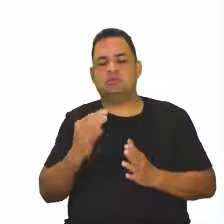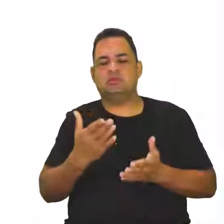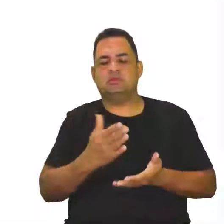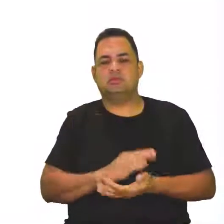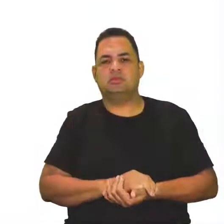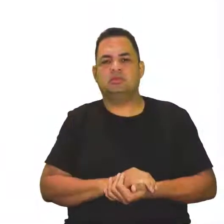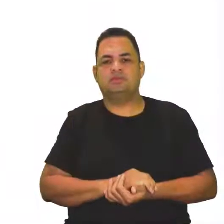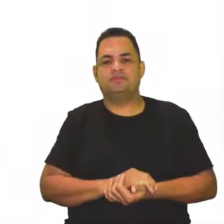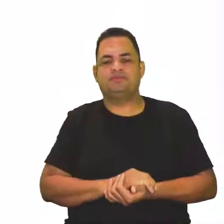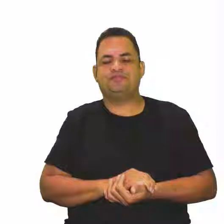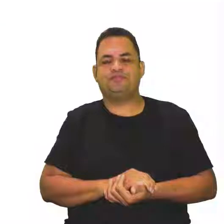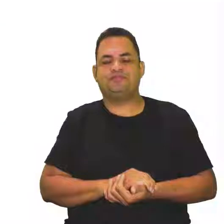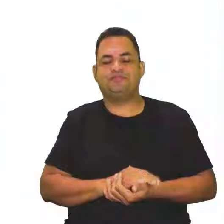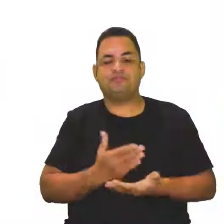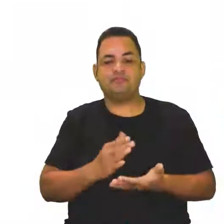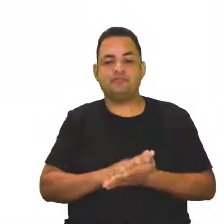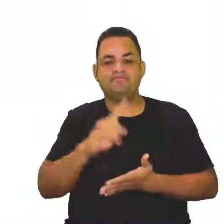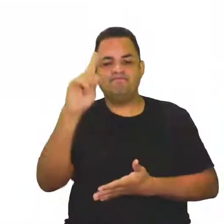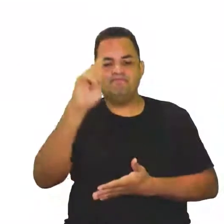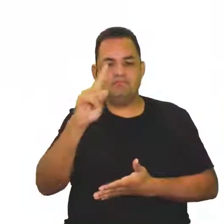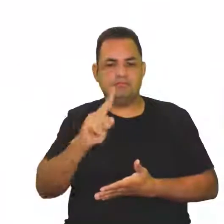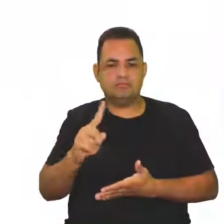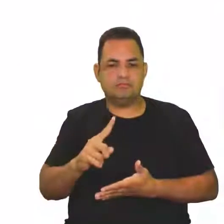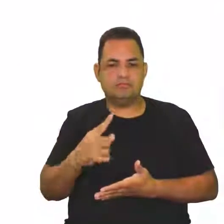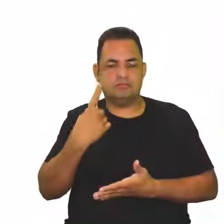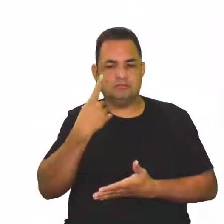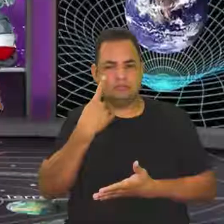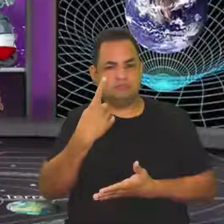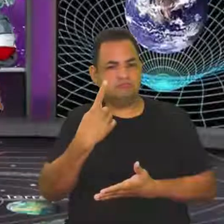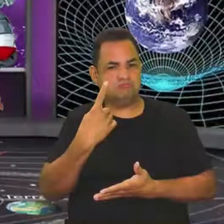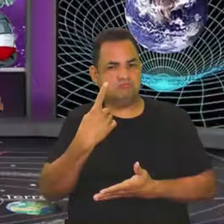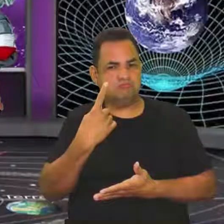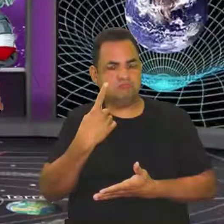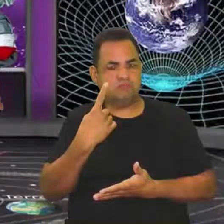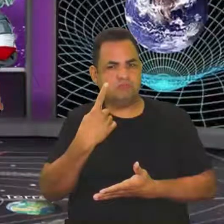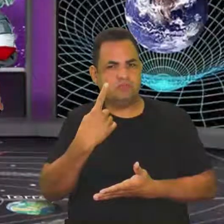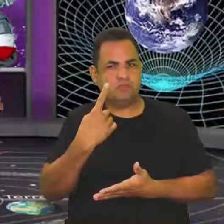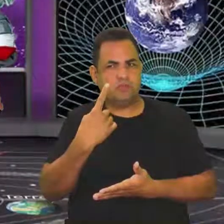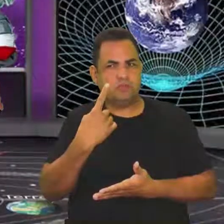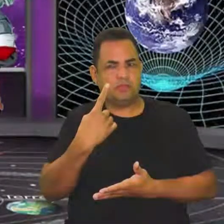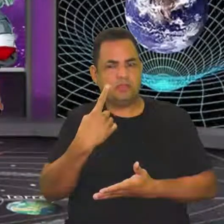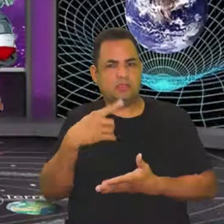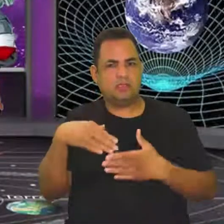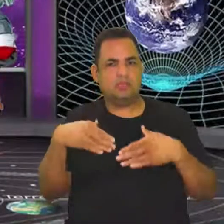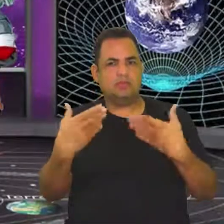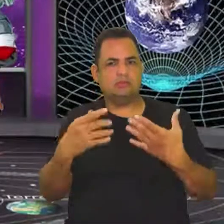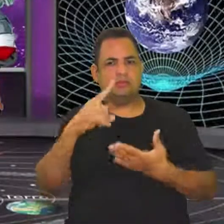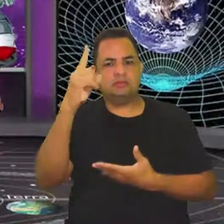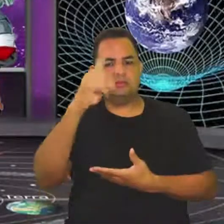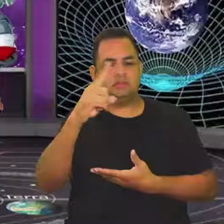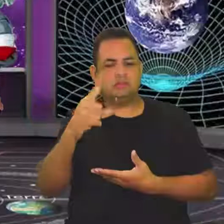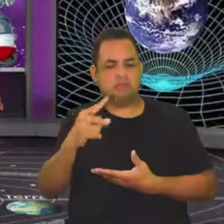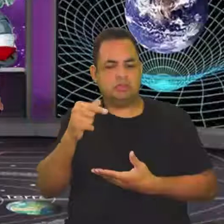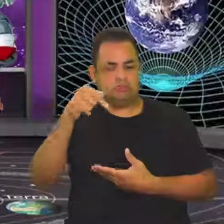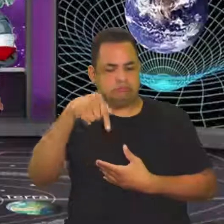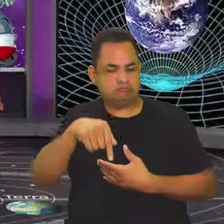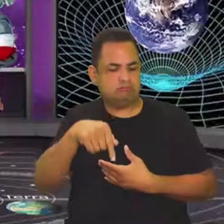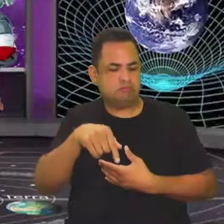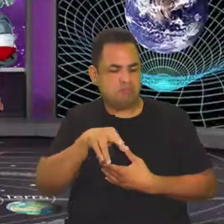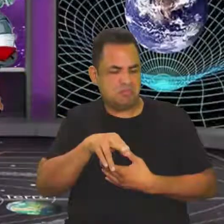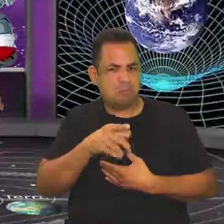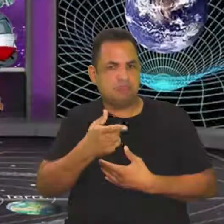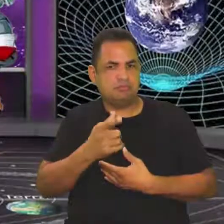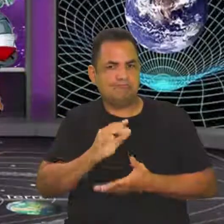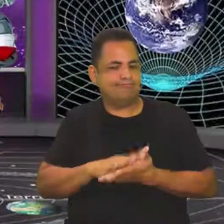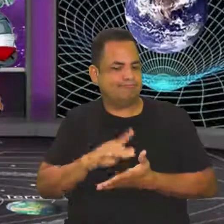acontece? Às vezes um raio, ele não e dizem, né, gente, assim, um raio não cai duas vezes no mesmo lugar. Não vá